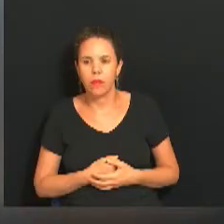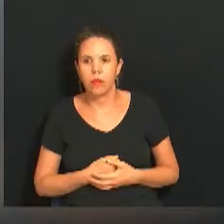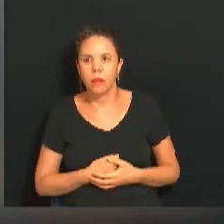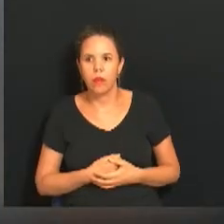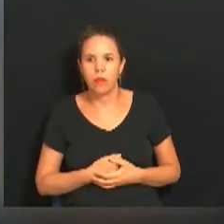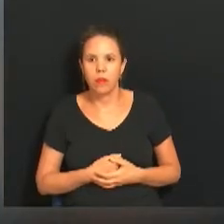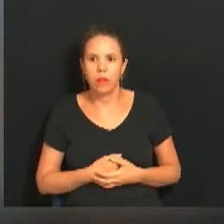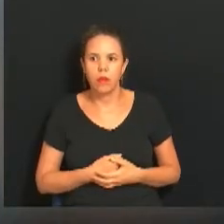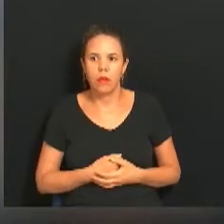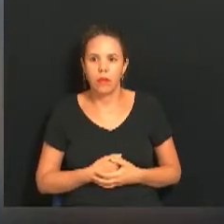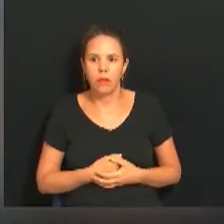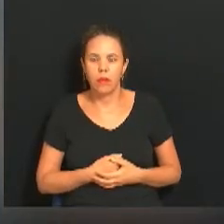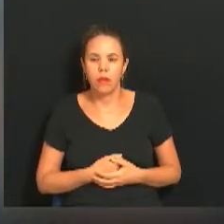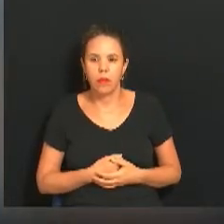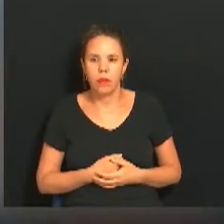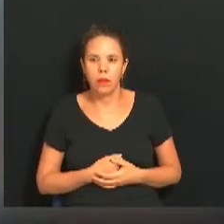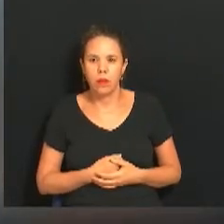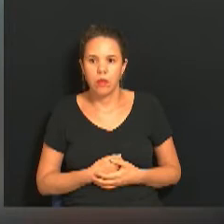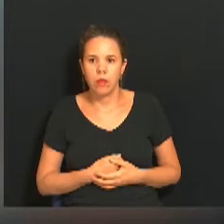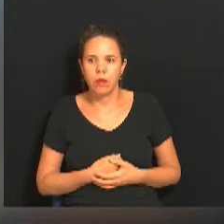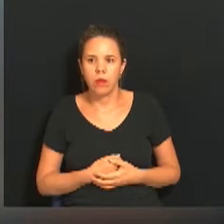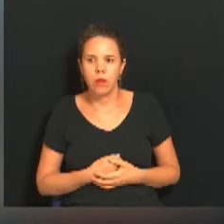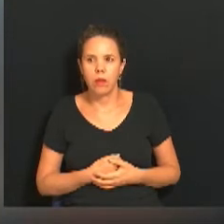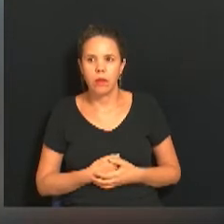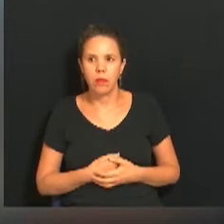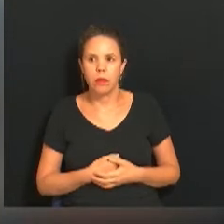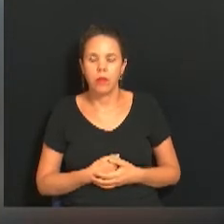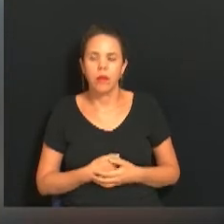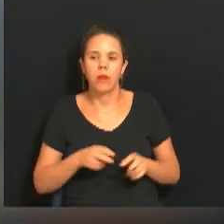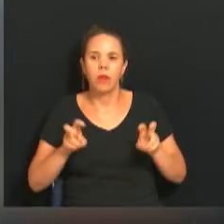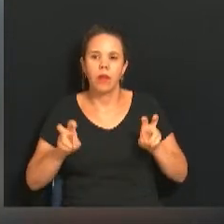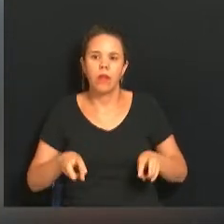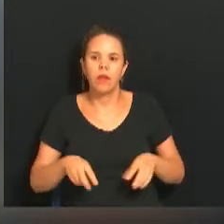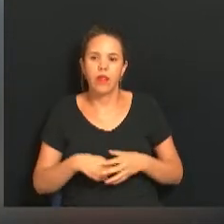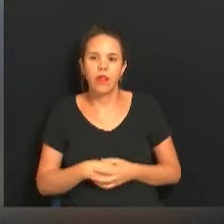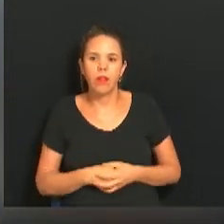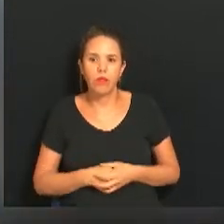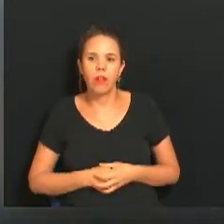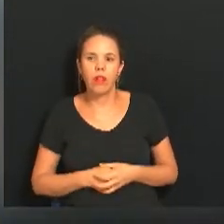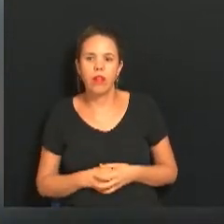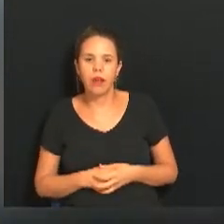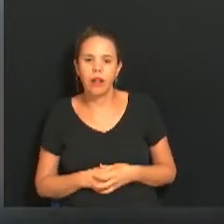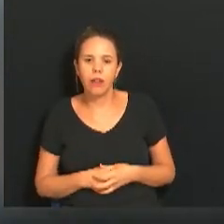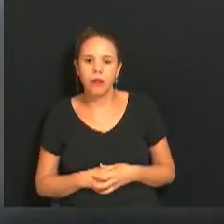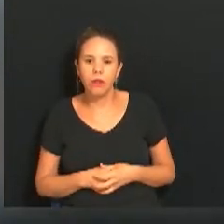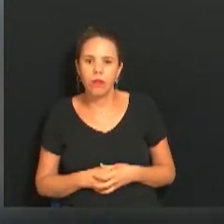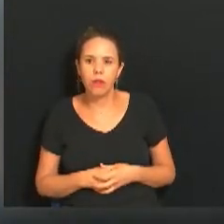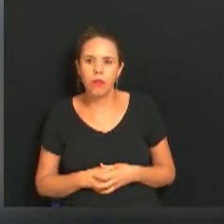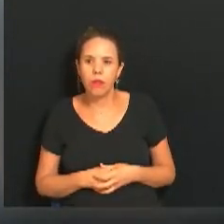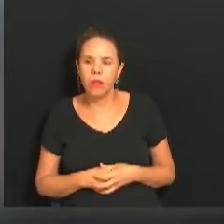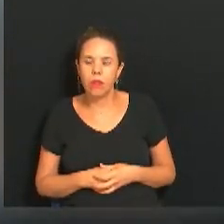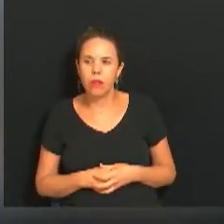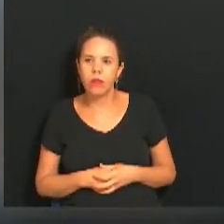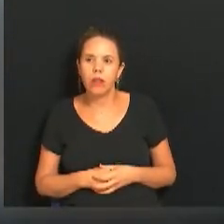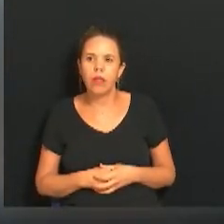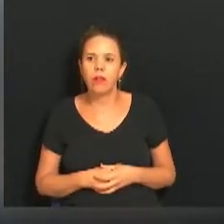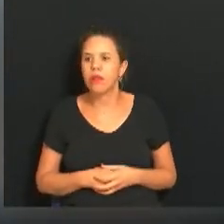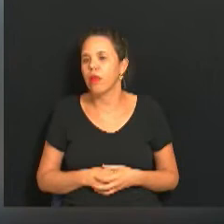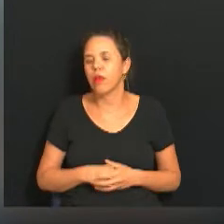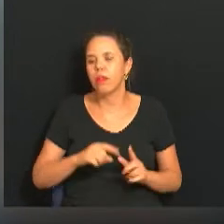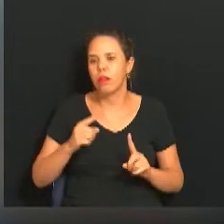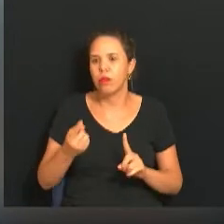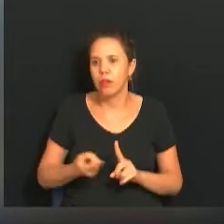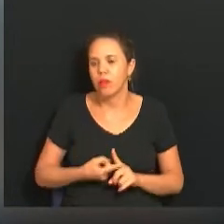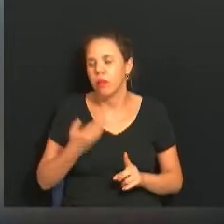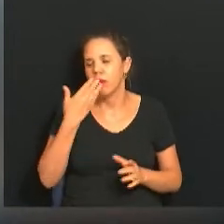Ele trata-se de dispor sobre assentos reservados para o uso de gestantes, mulheres de crianças de